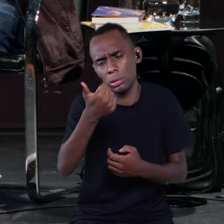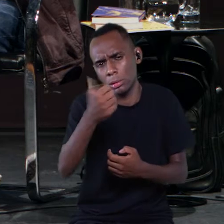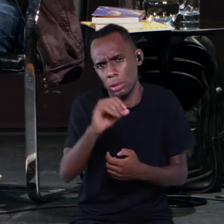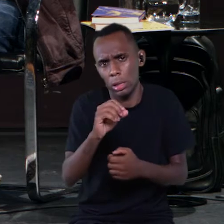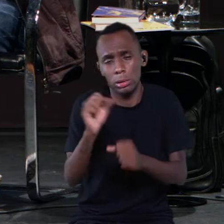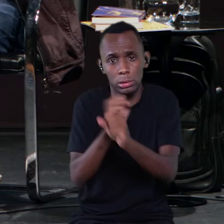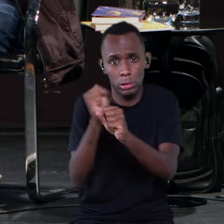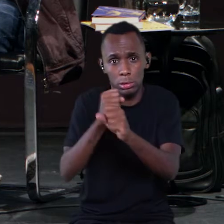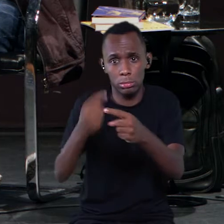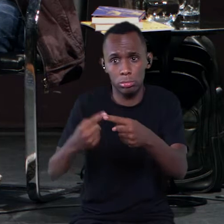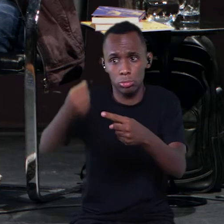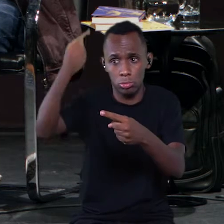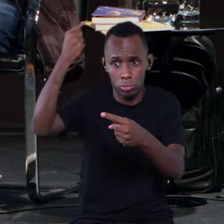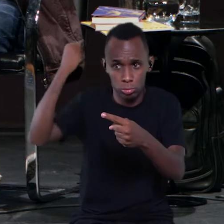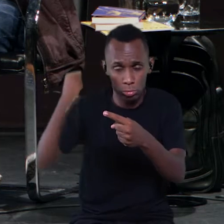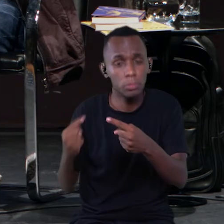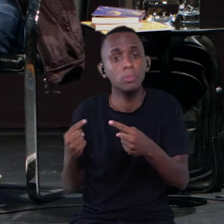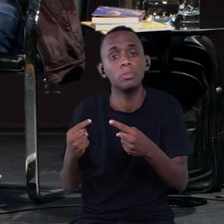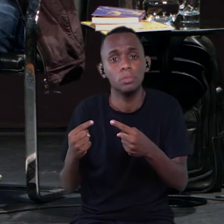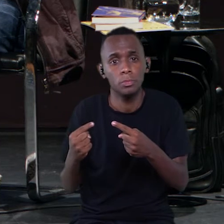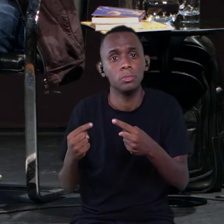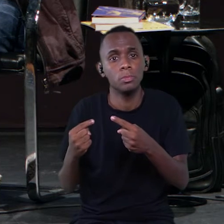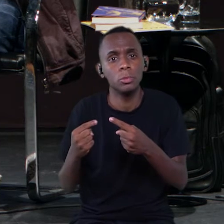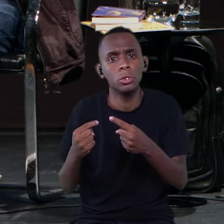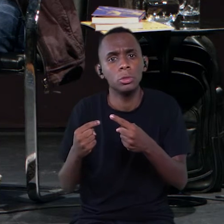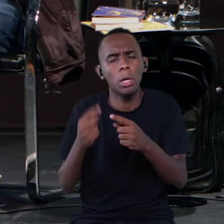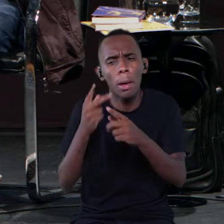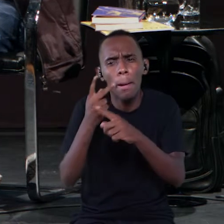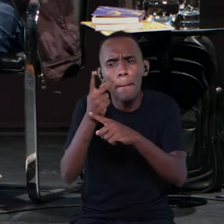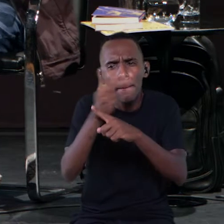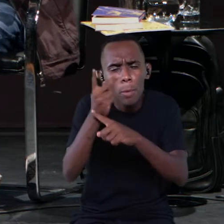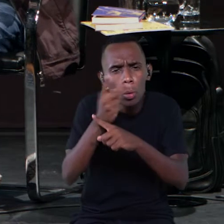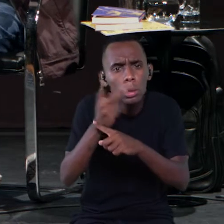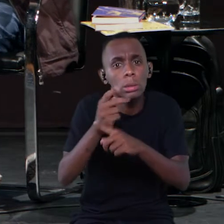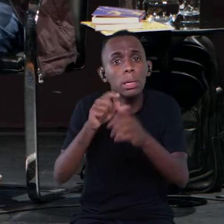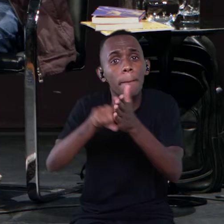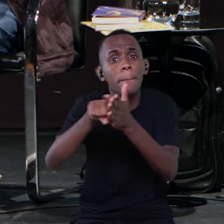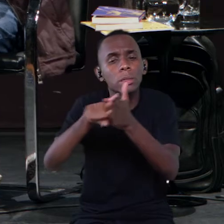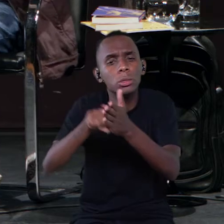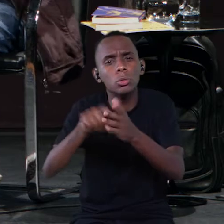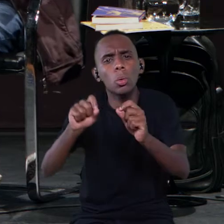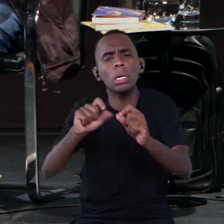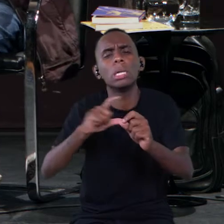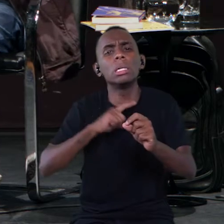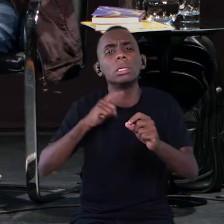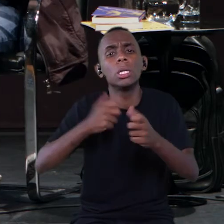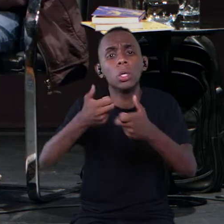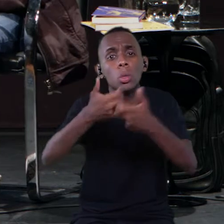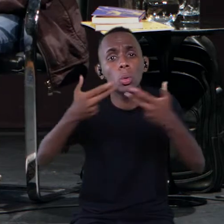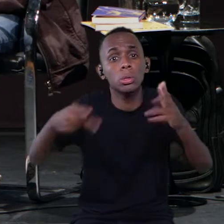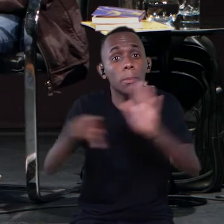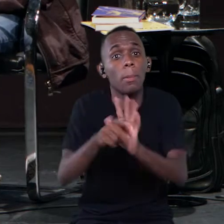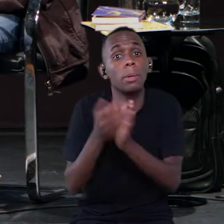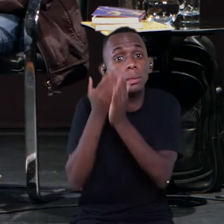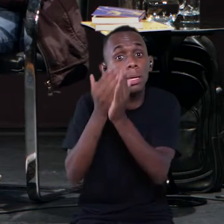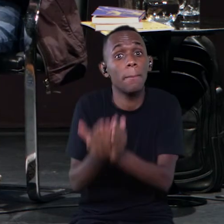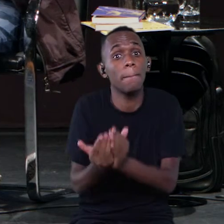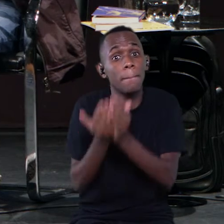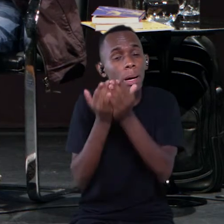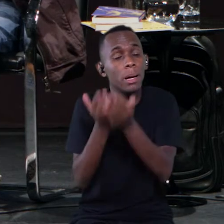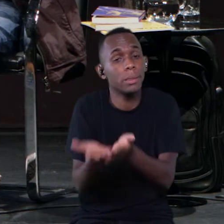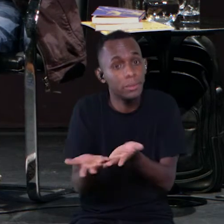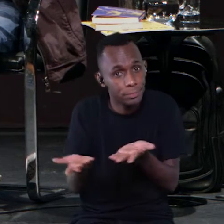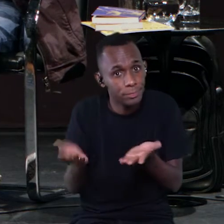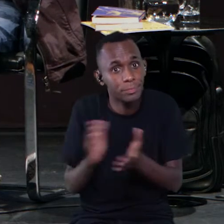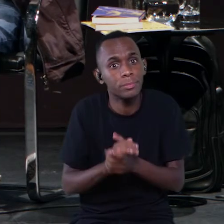numa raspagem da matriz de Nossa Senhora do Carmo, se descobriu uma série de conchas, né, de origem marinha. Aí veio o